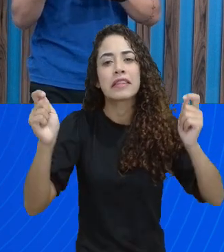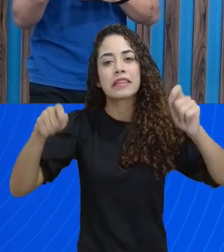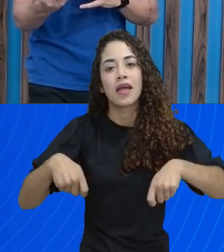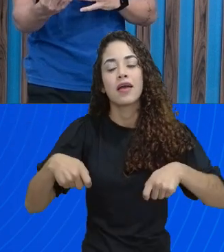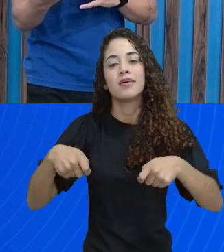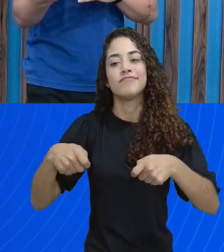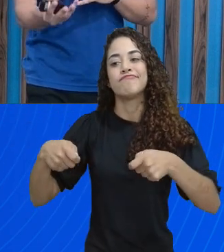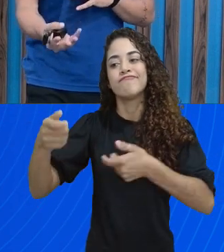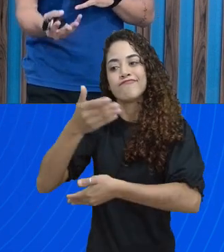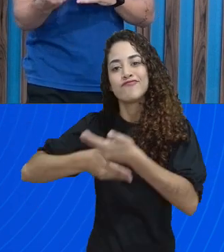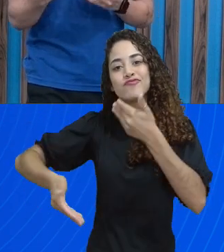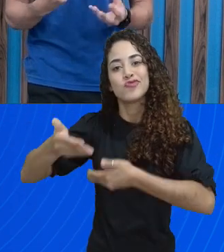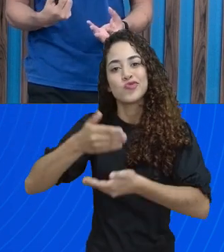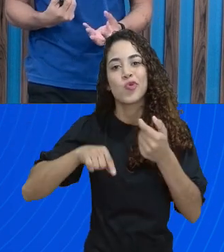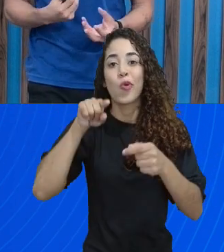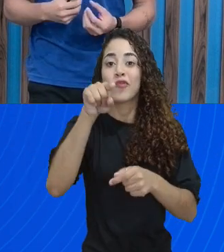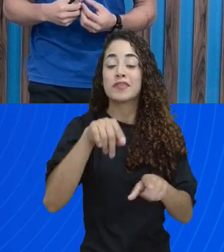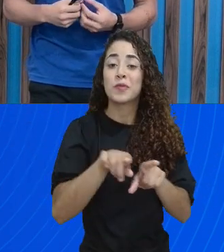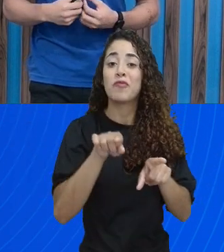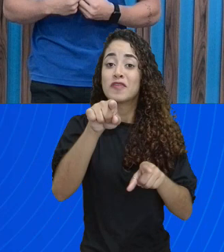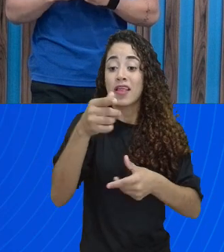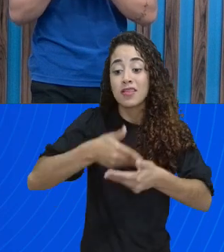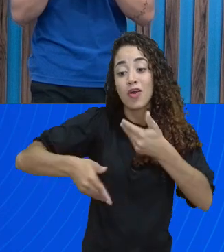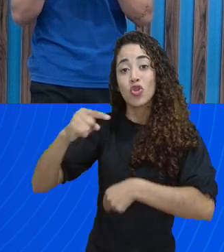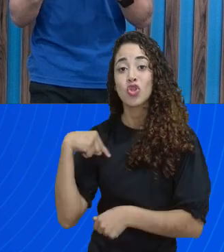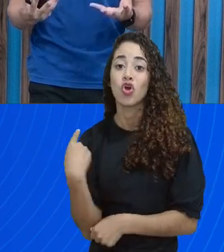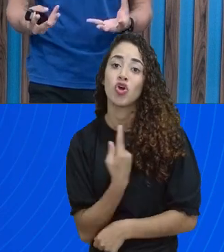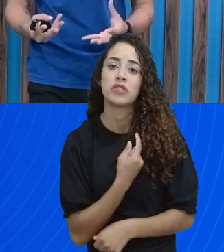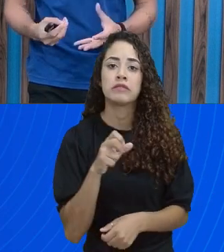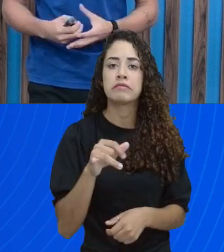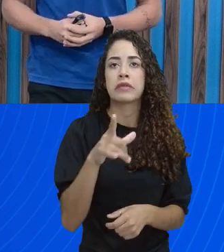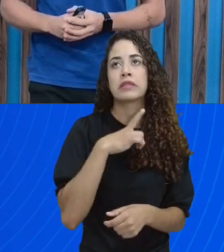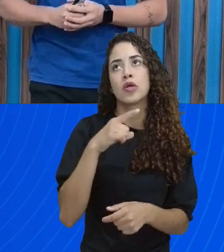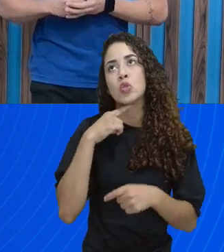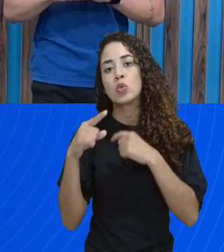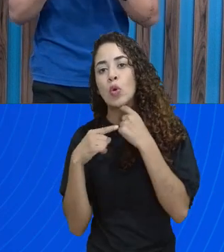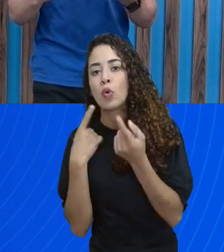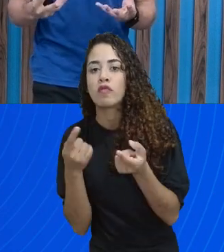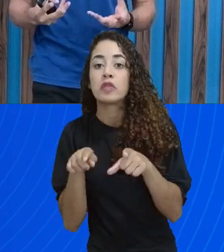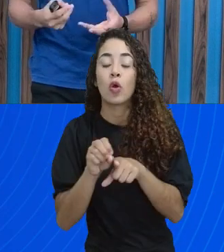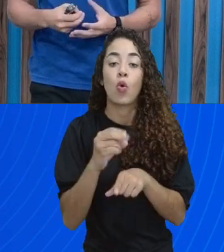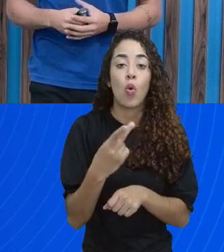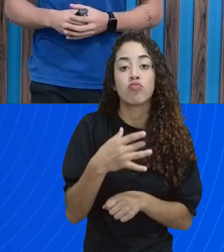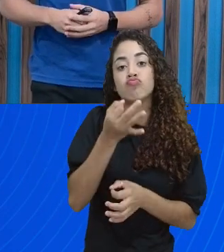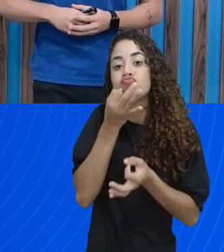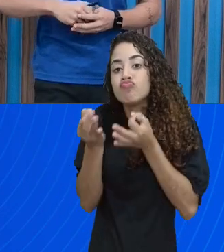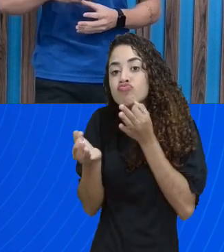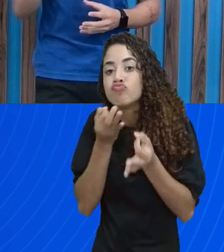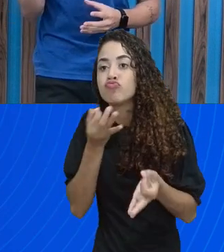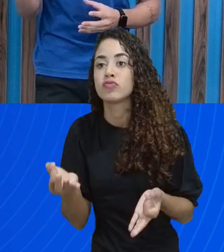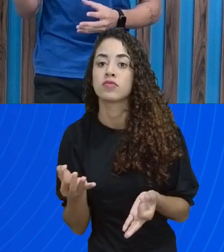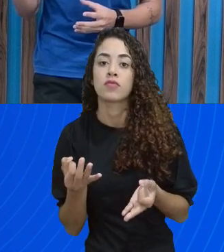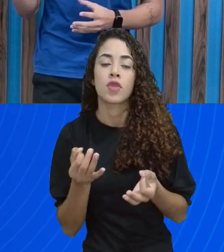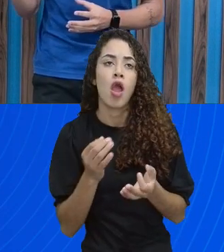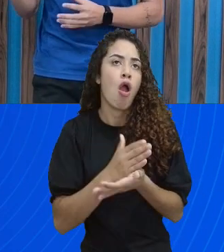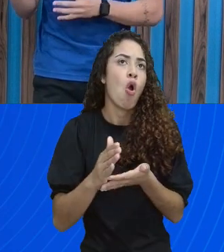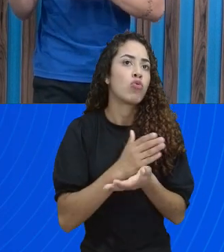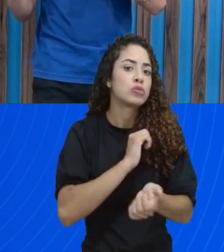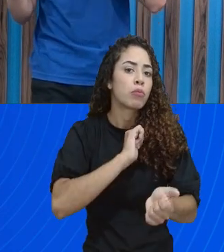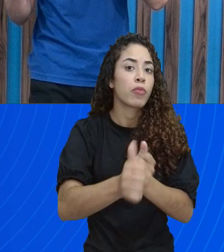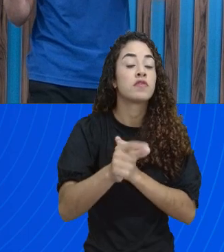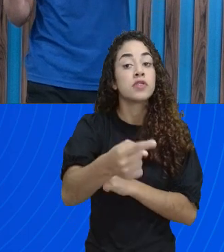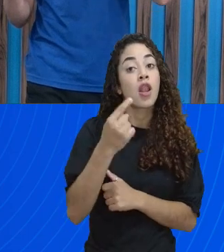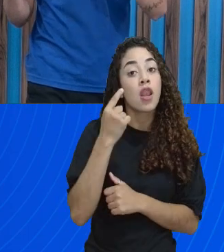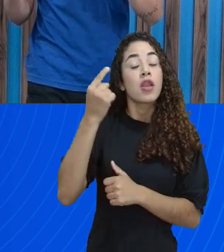com vocês e vocês com a gente. Então, de repente, alguma dúvida, alguma sugestão, algum esporte que vocês lembrem.